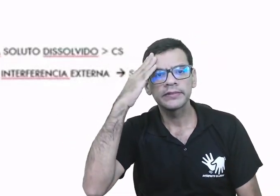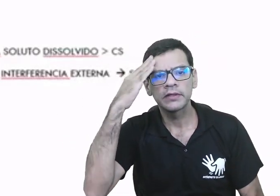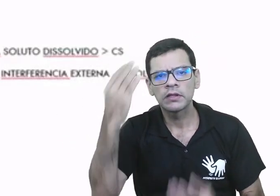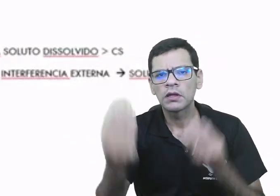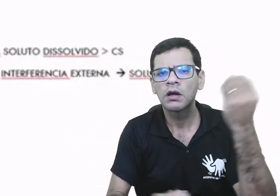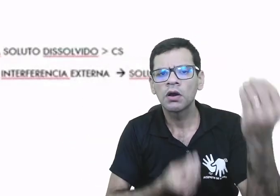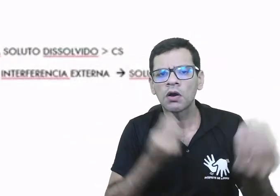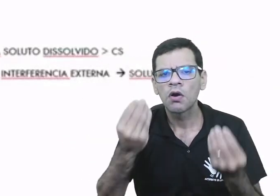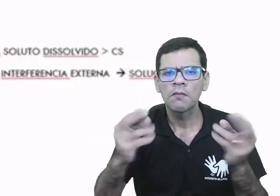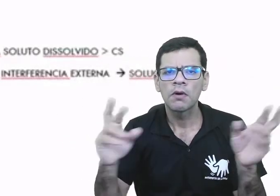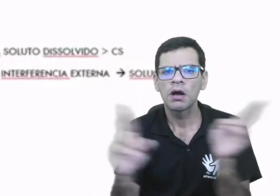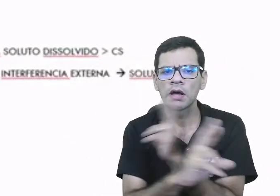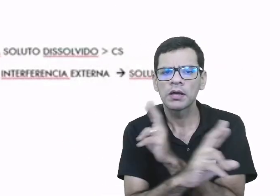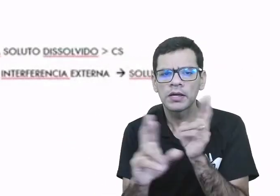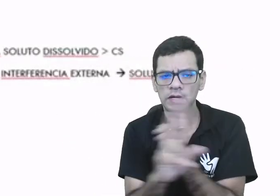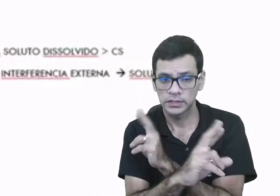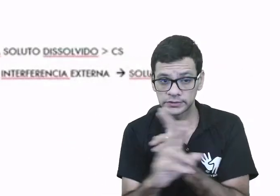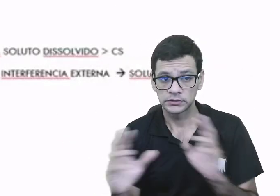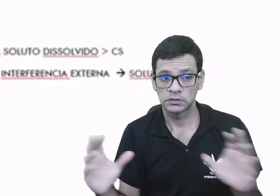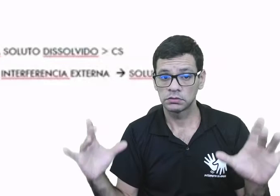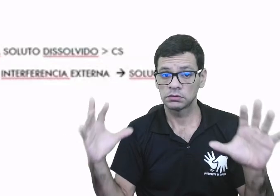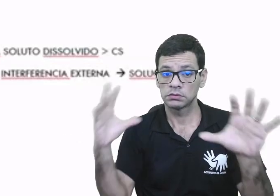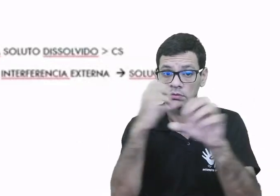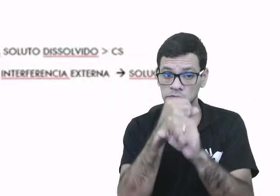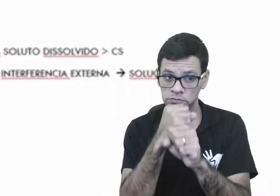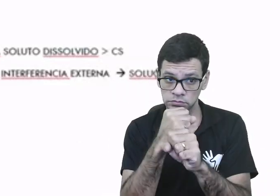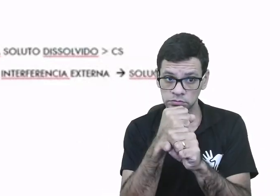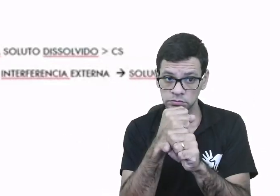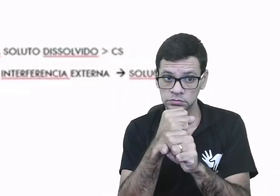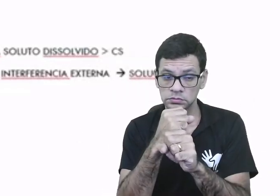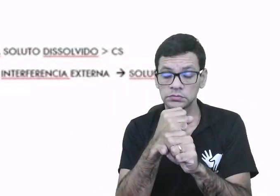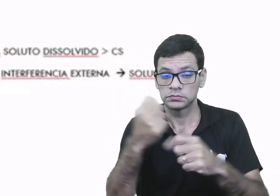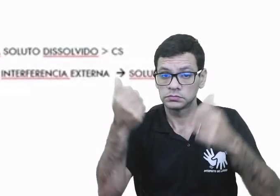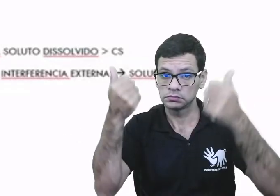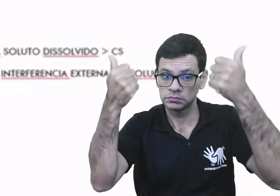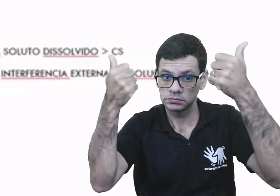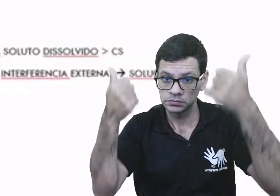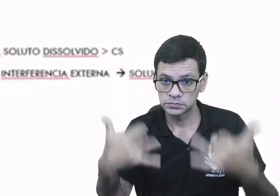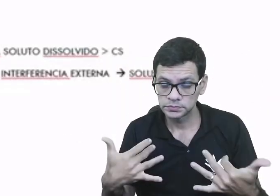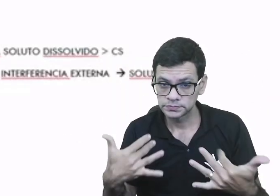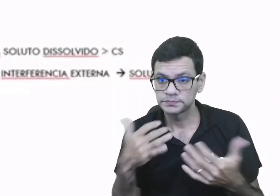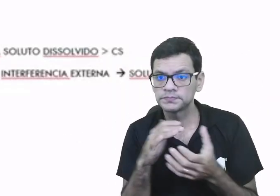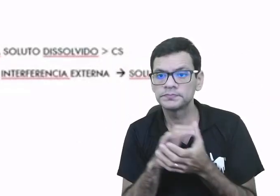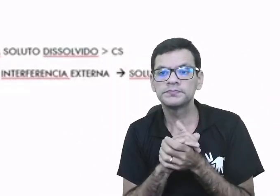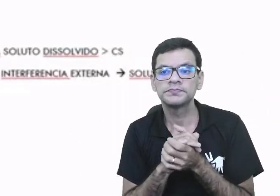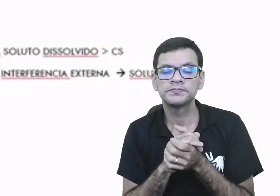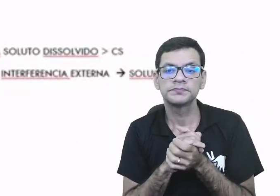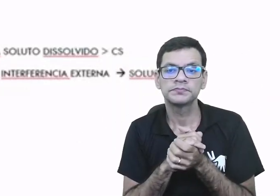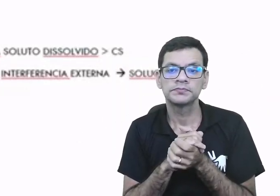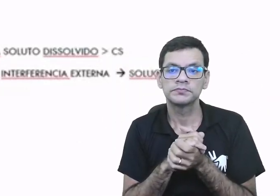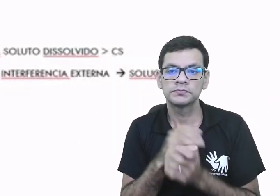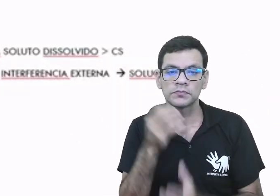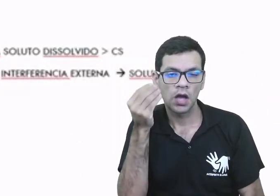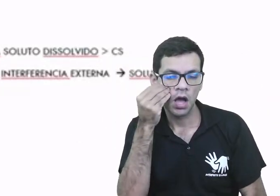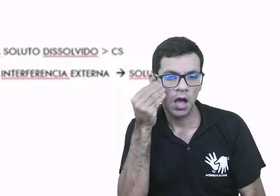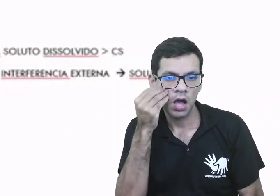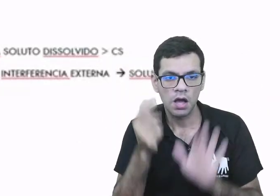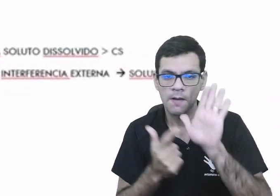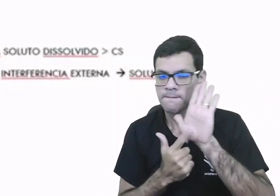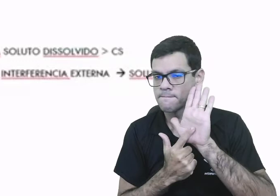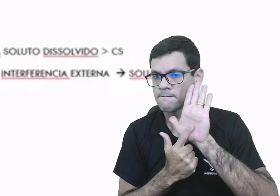coeficiente de solubilidade com alguns tipos de classificação de solução. Então, vamos lá, vou tentar mostrar isso